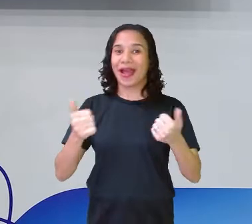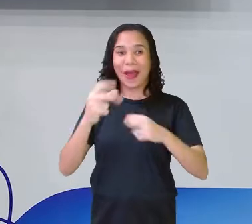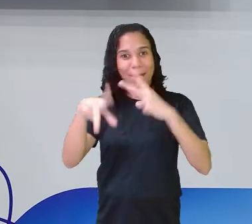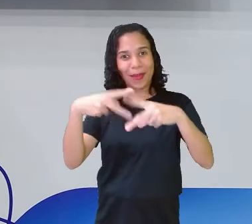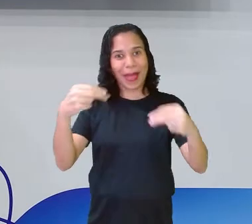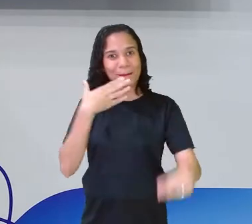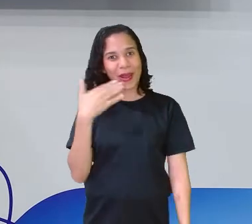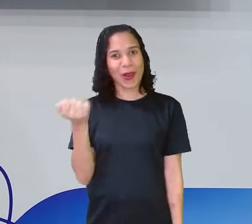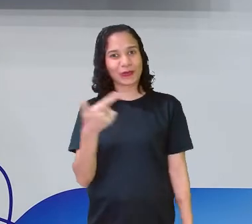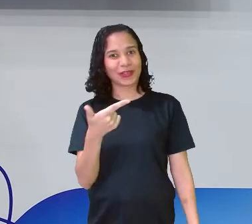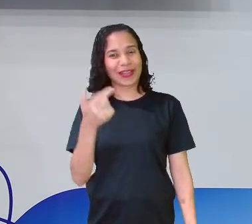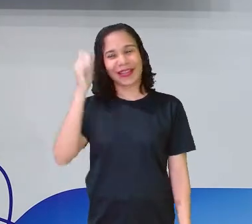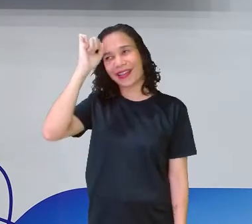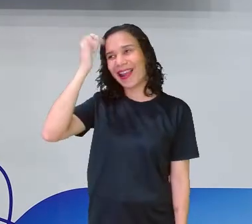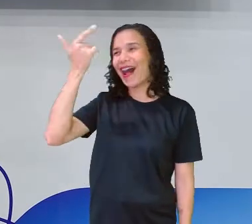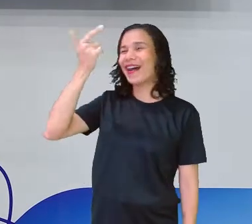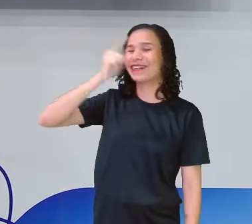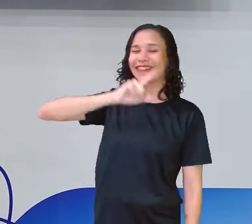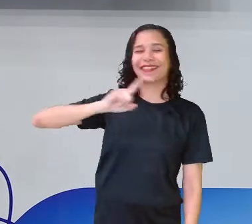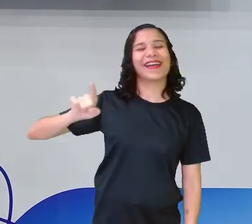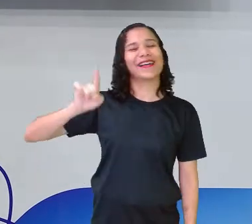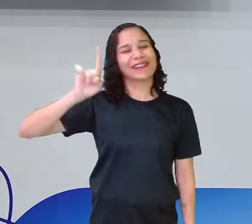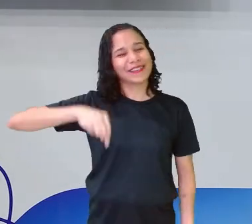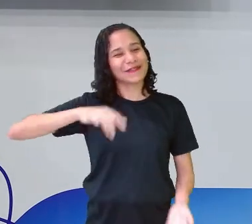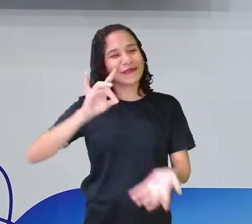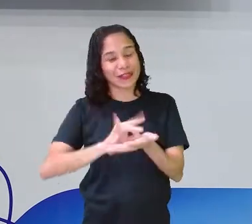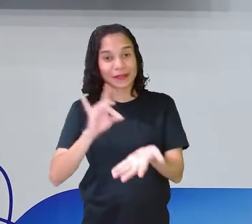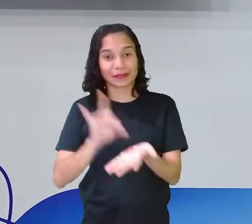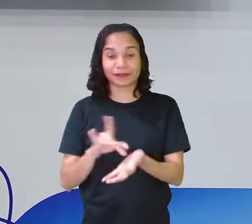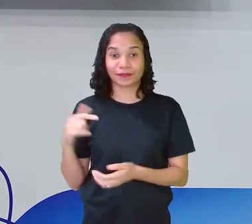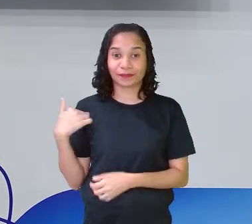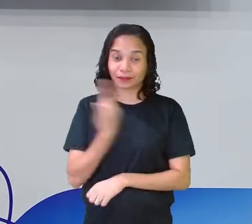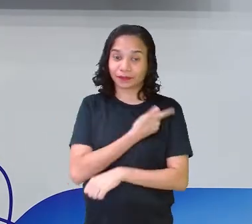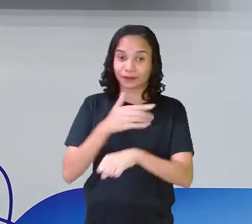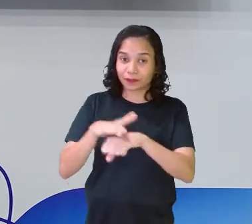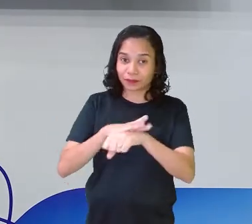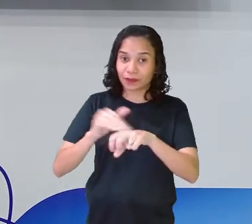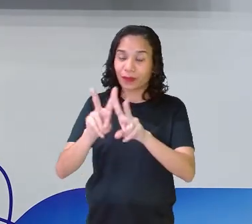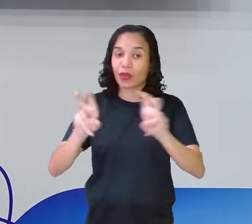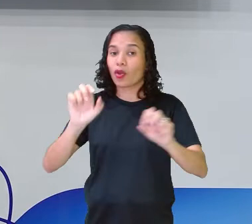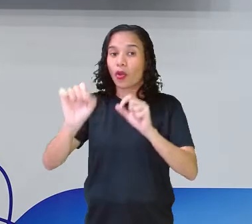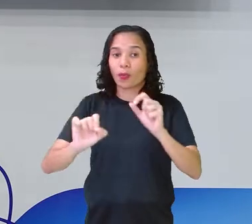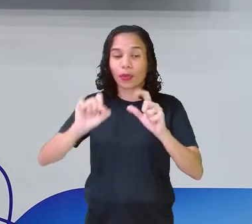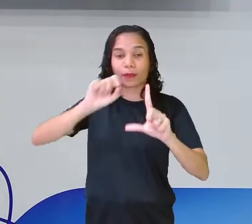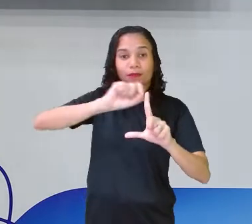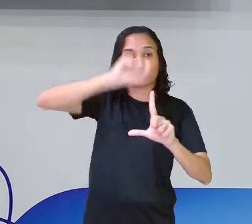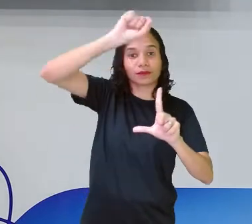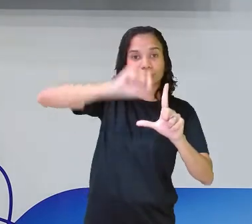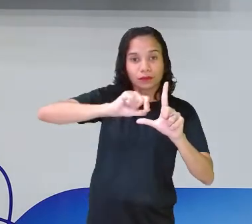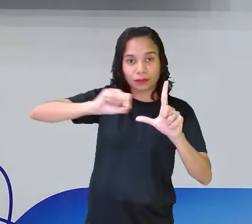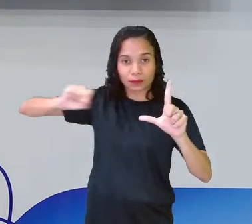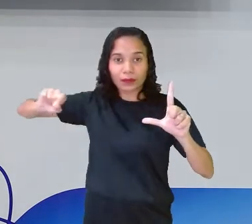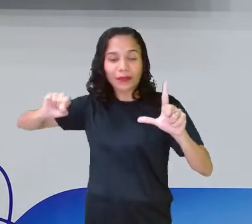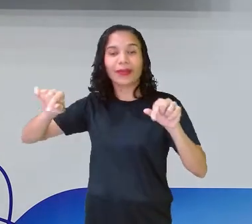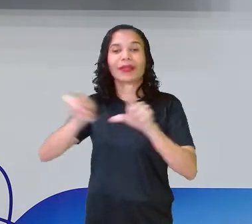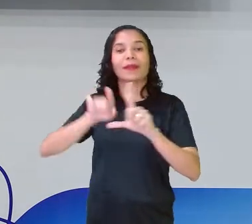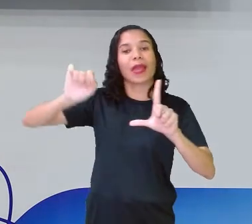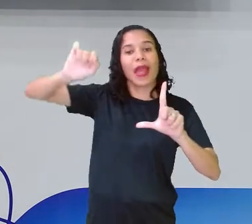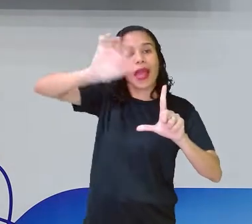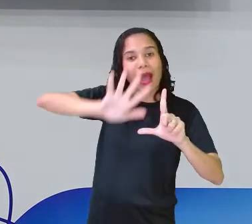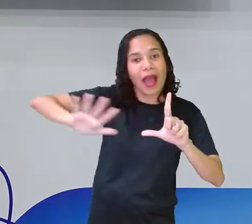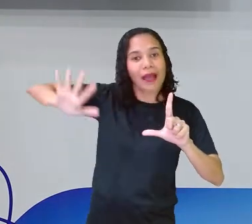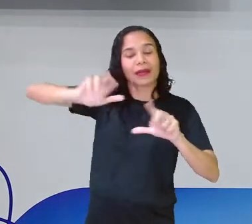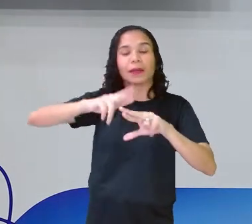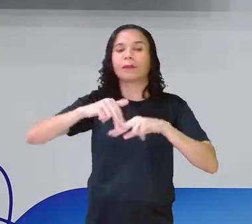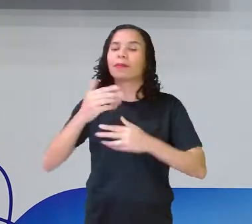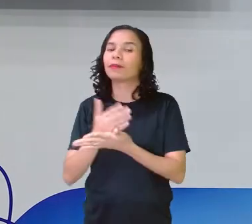presente melhor? Claro que não, né? A gente vai conversar hoje sobre perímetro e área. Mas antes,